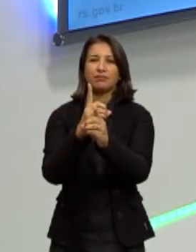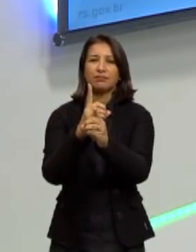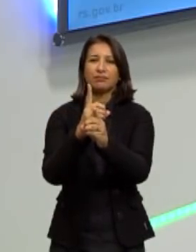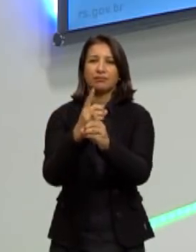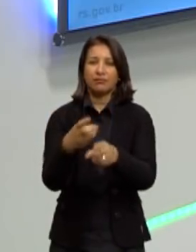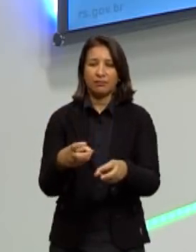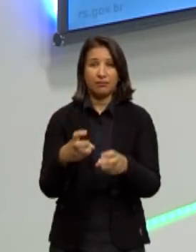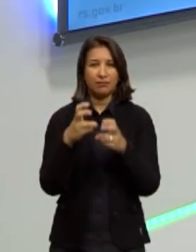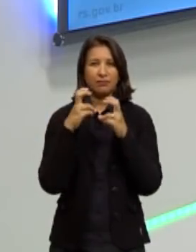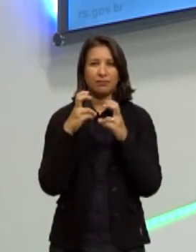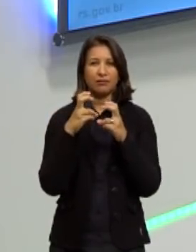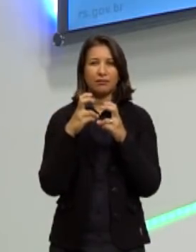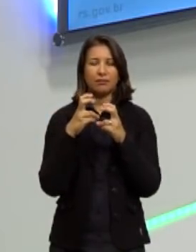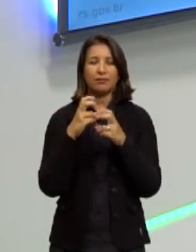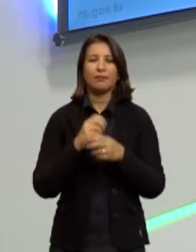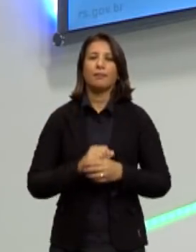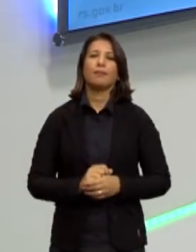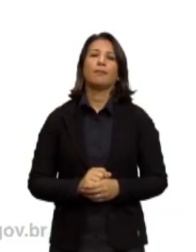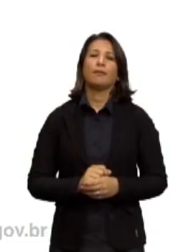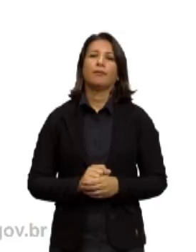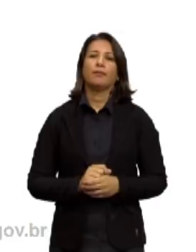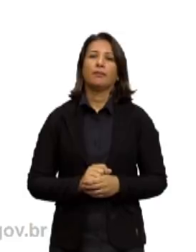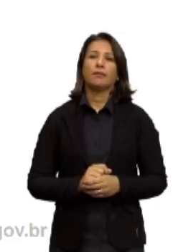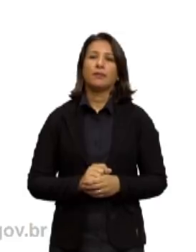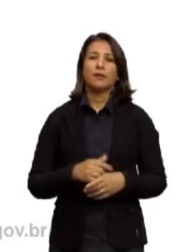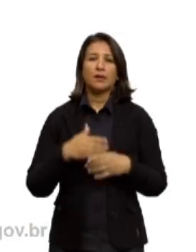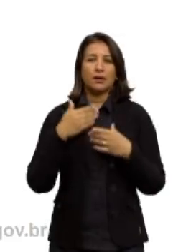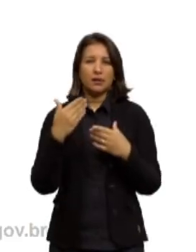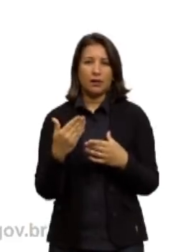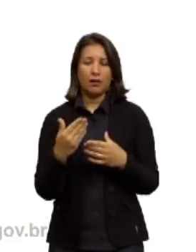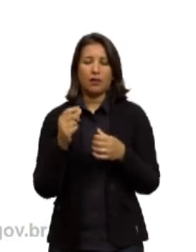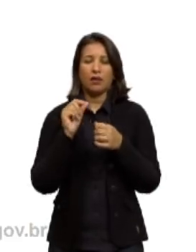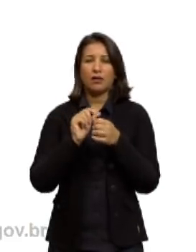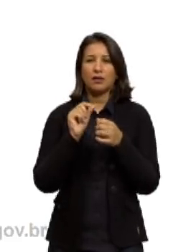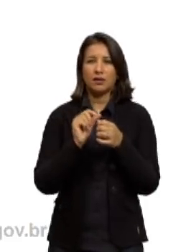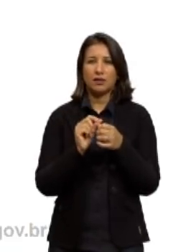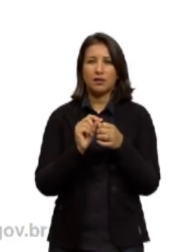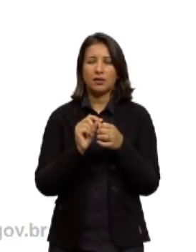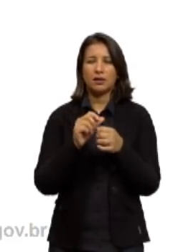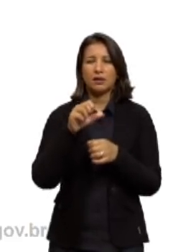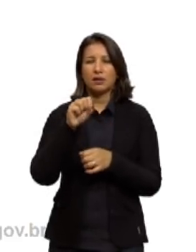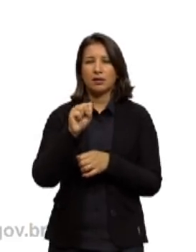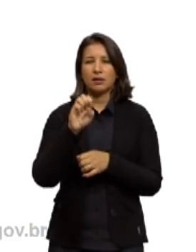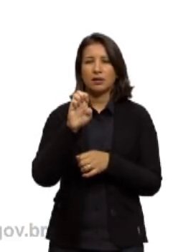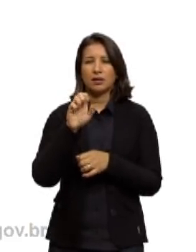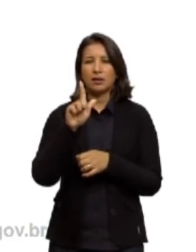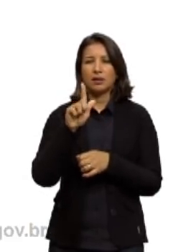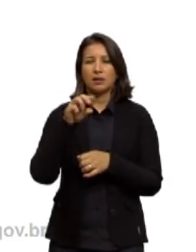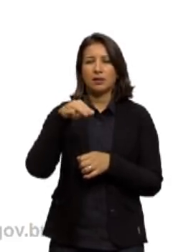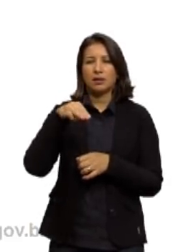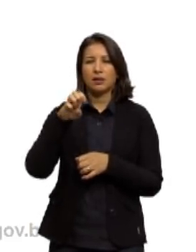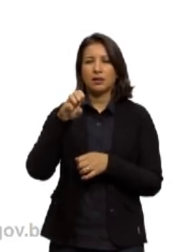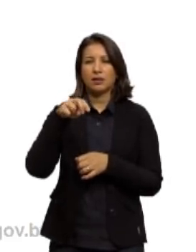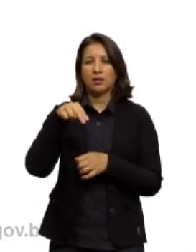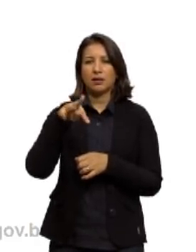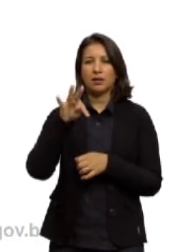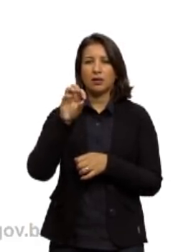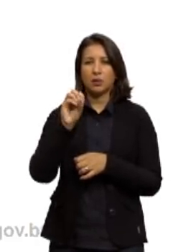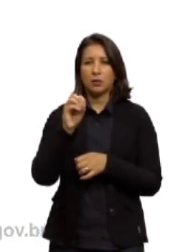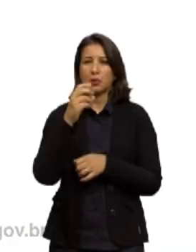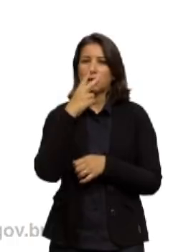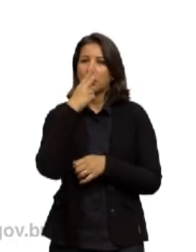percebam certo então eles vão formar segmentos de retas